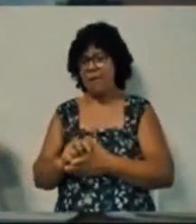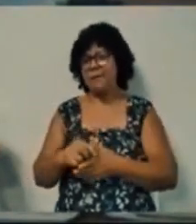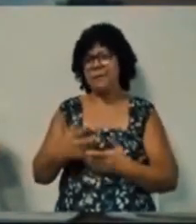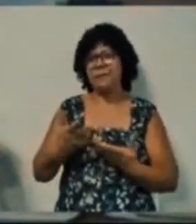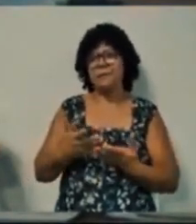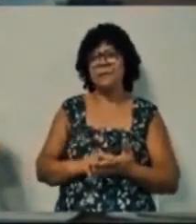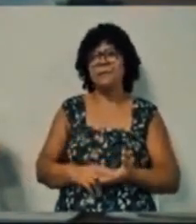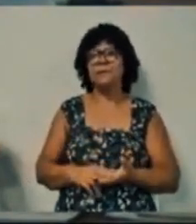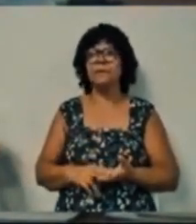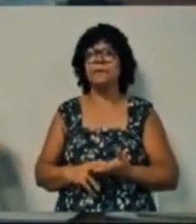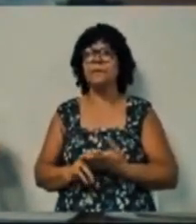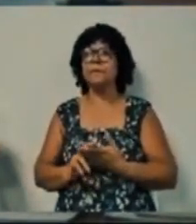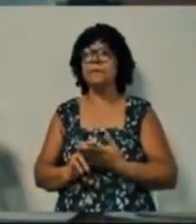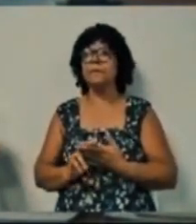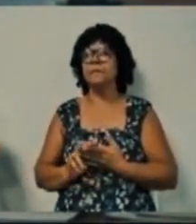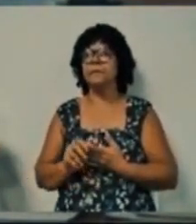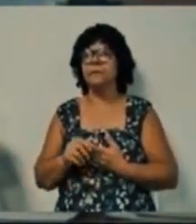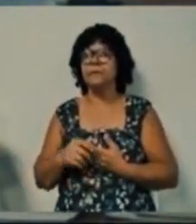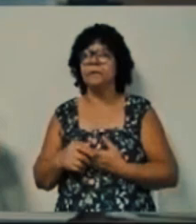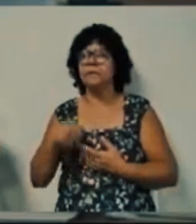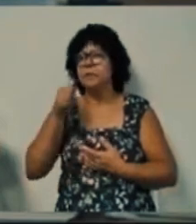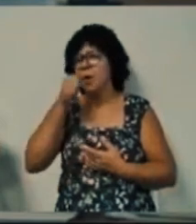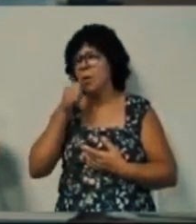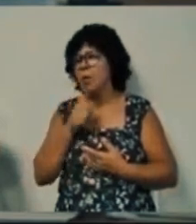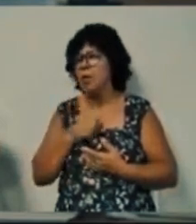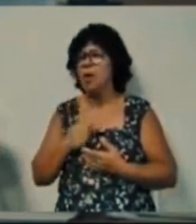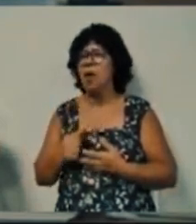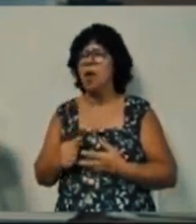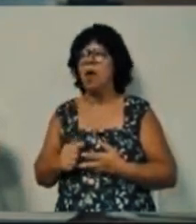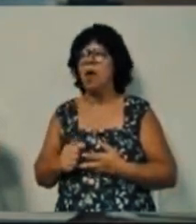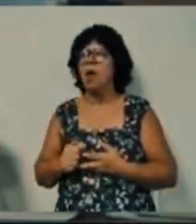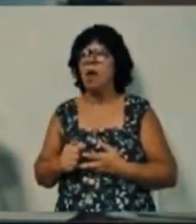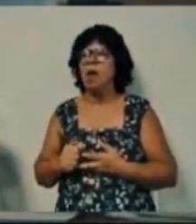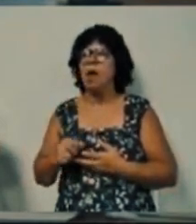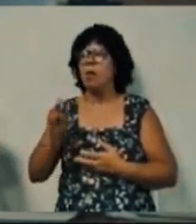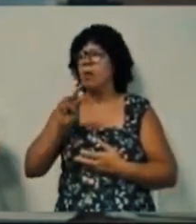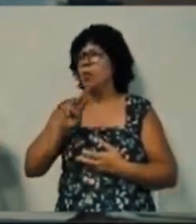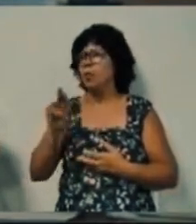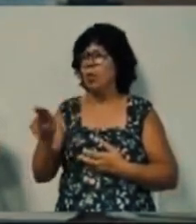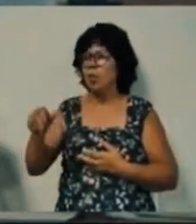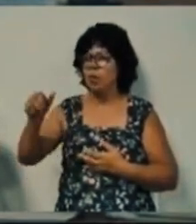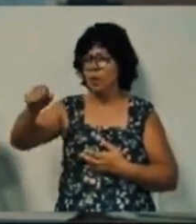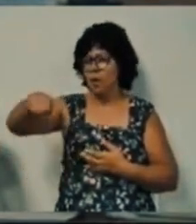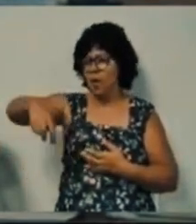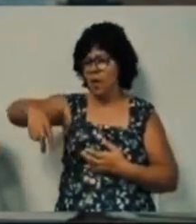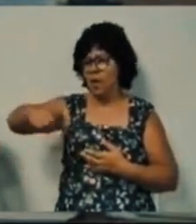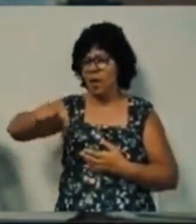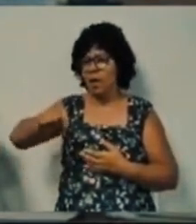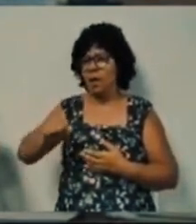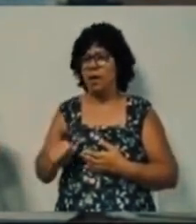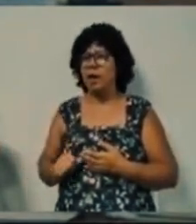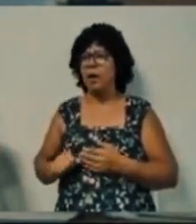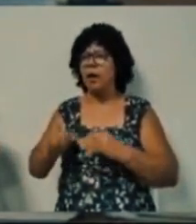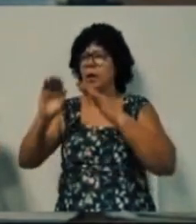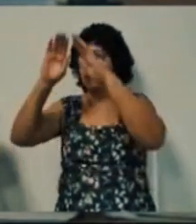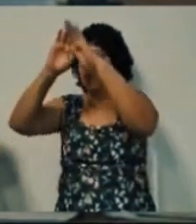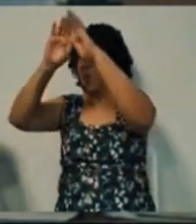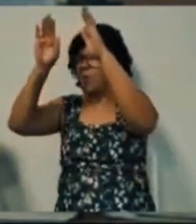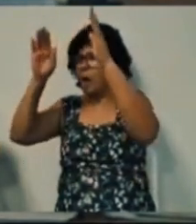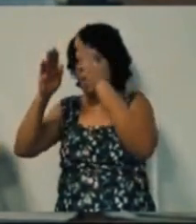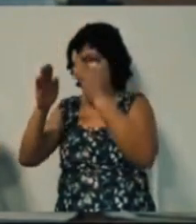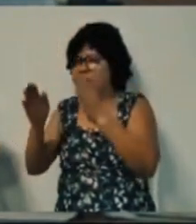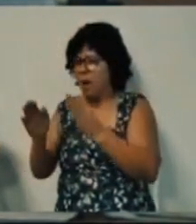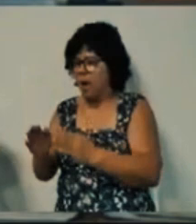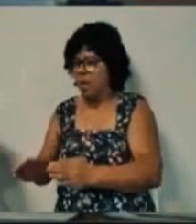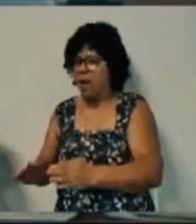um templo suntuoso, com mármore branco, suas torres ornamentadas de ouro, e as pessoas